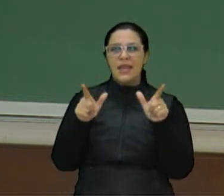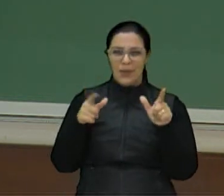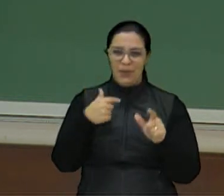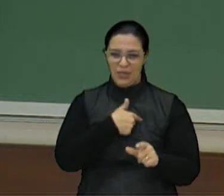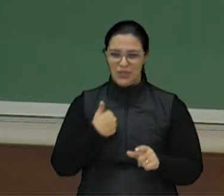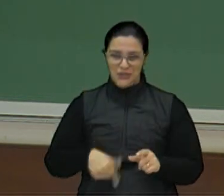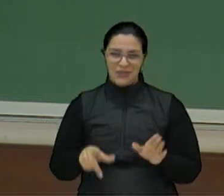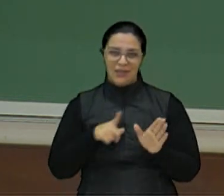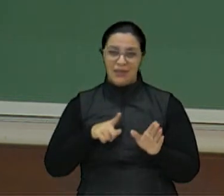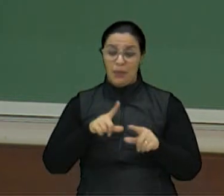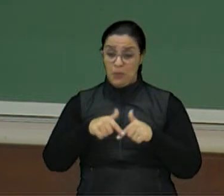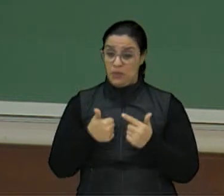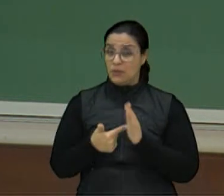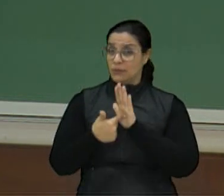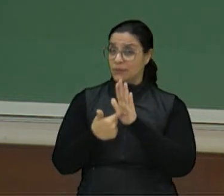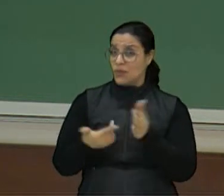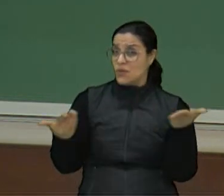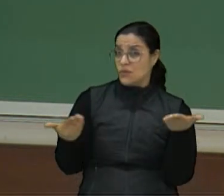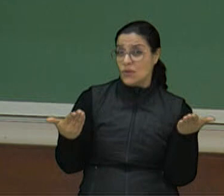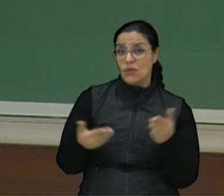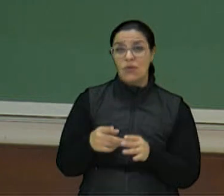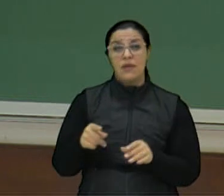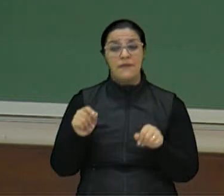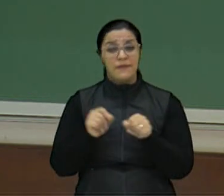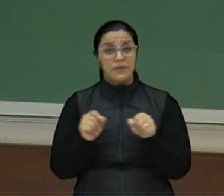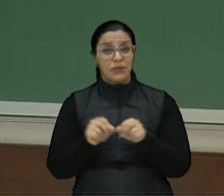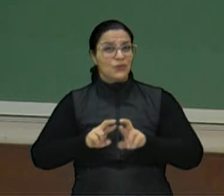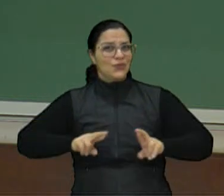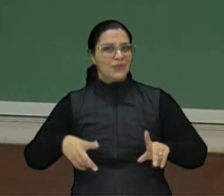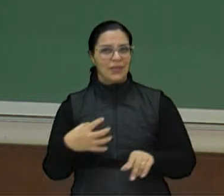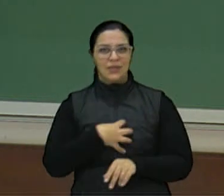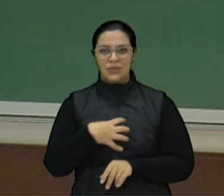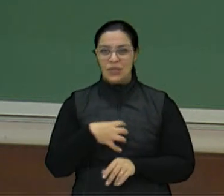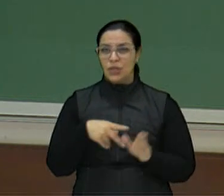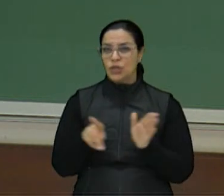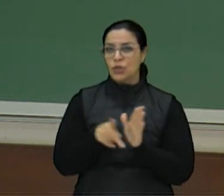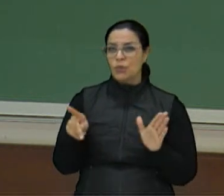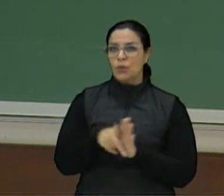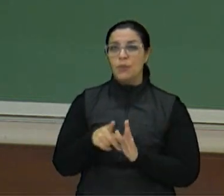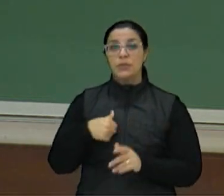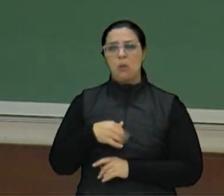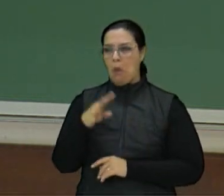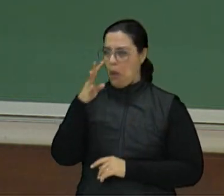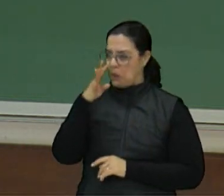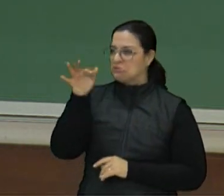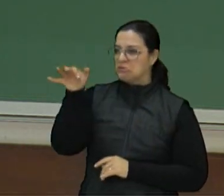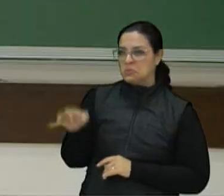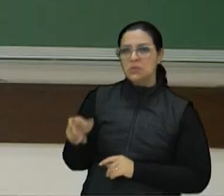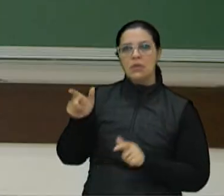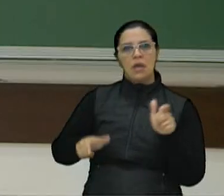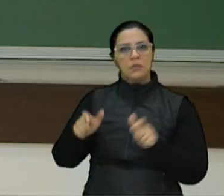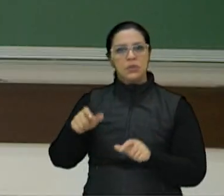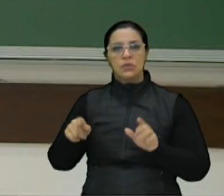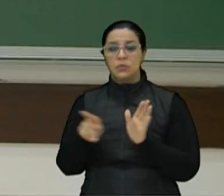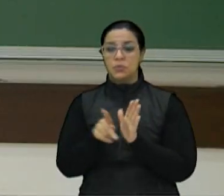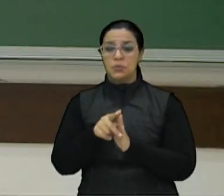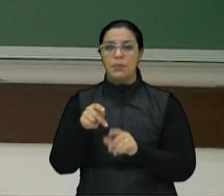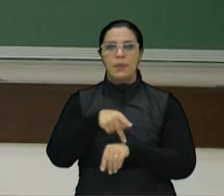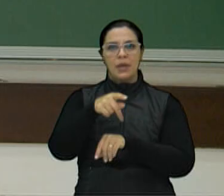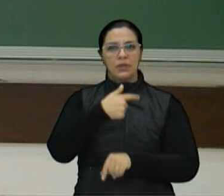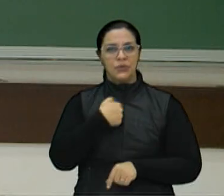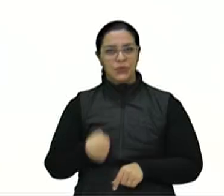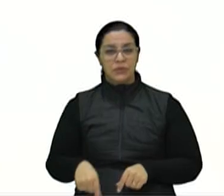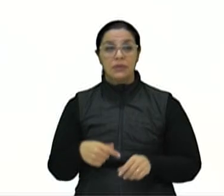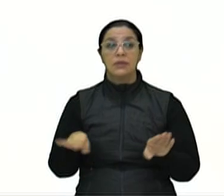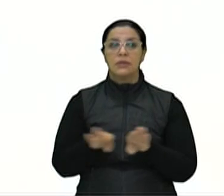eles conseguem criar diferente. Nesse ponto, admiro muito o povo chinês. Após anos de críticas,